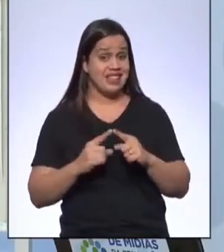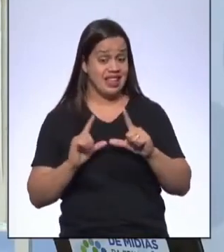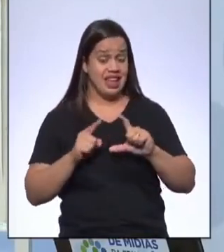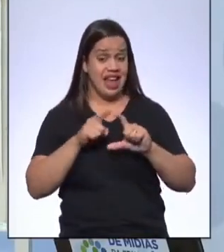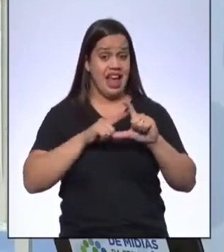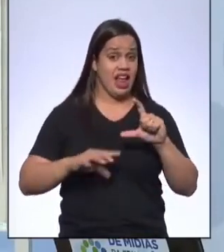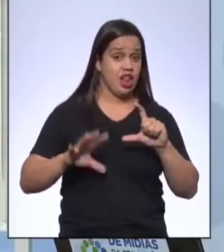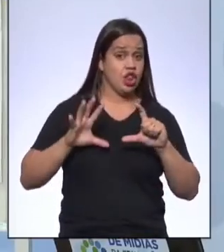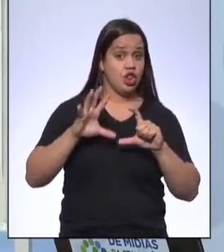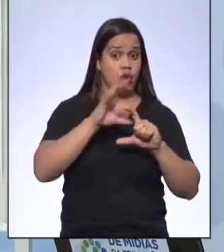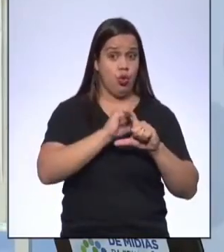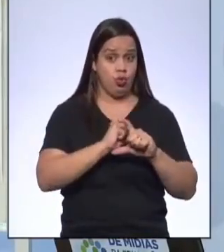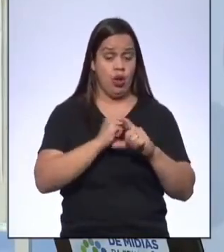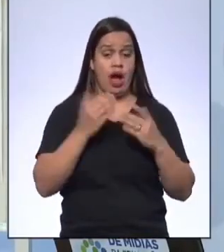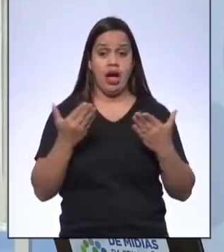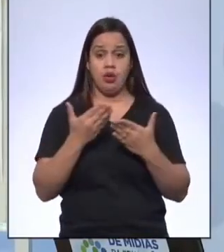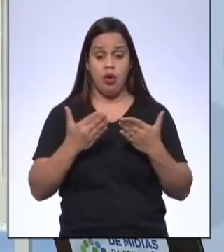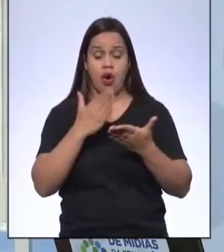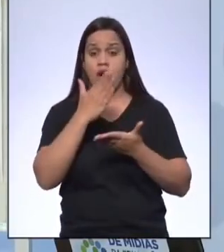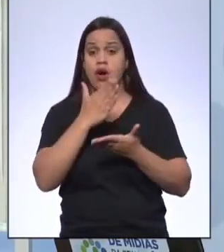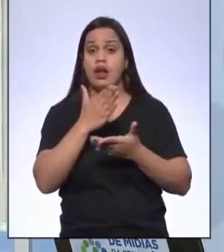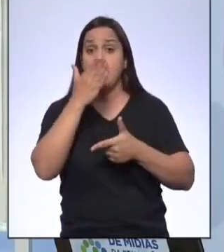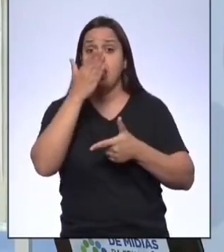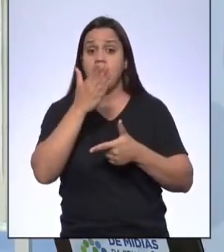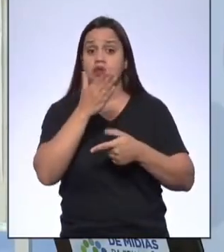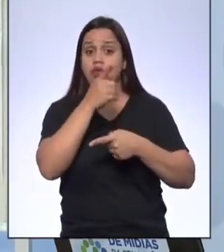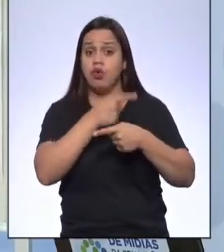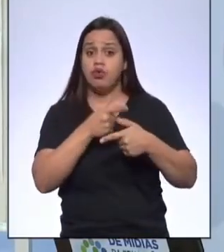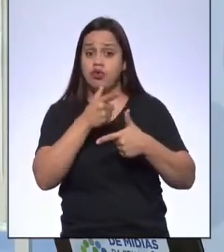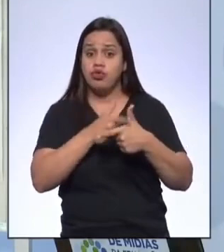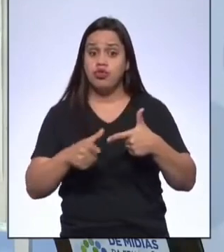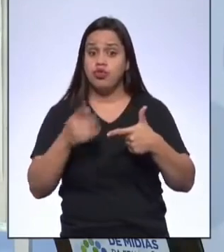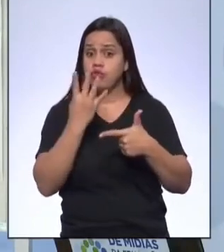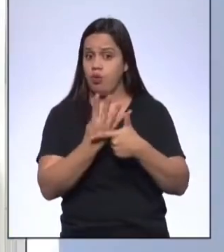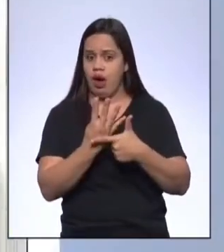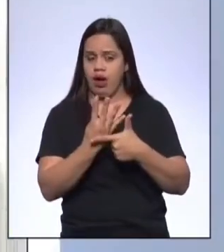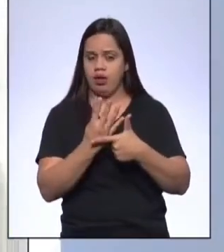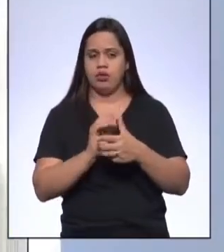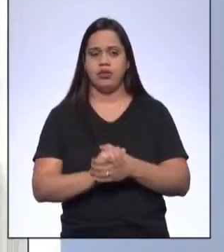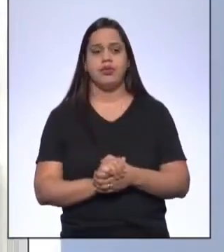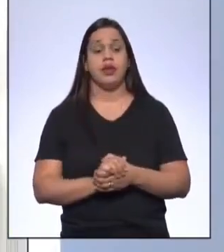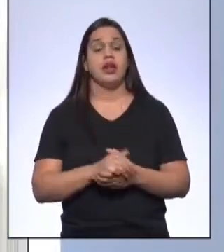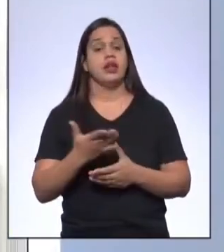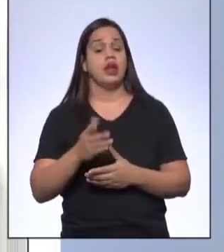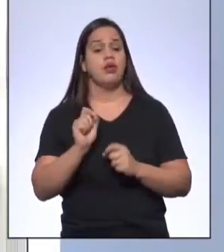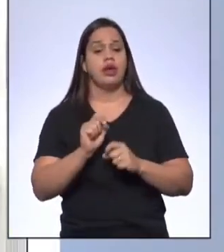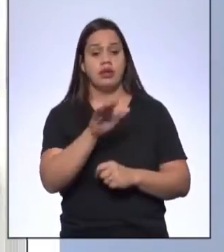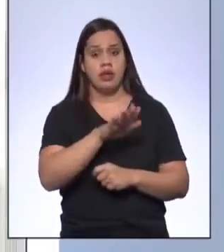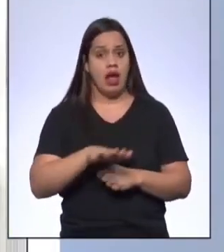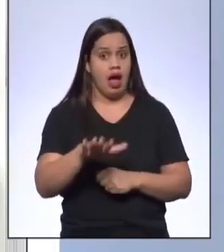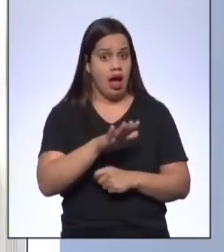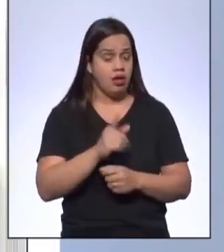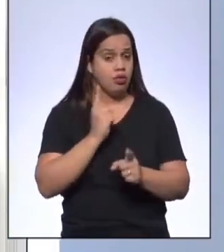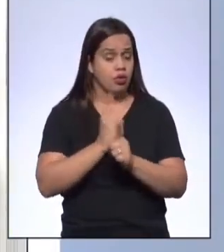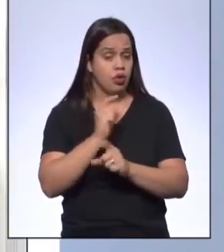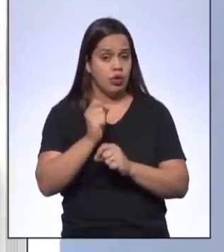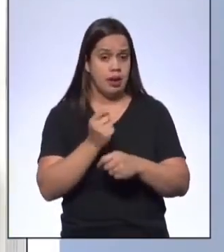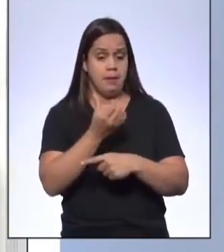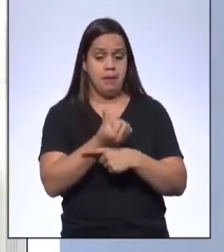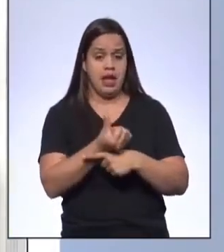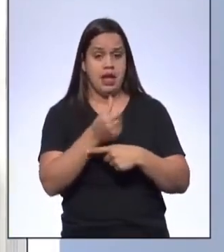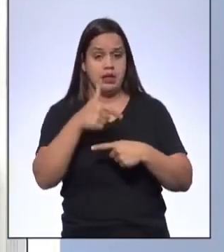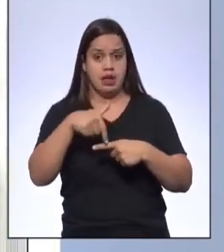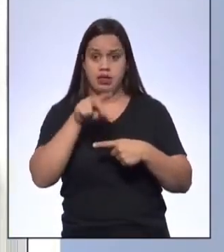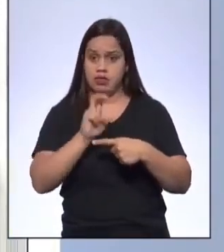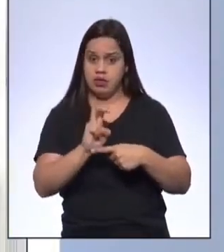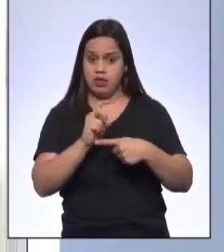por quarto. Então essa área aí que eu vou encontrar é o 675 dividido por 4. Quando eu